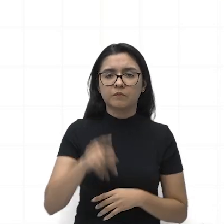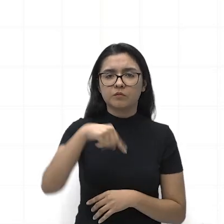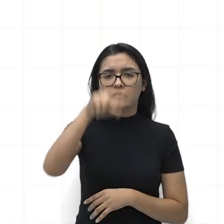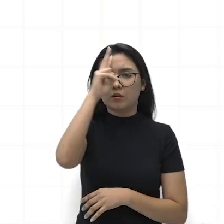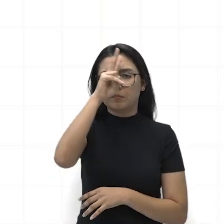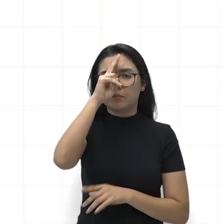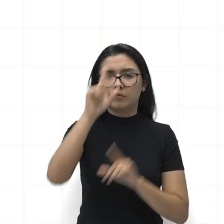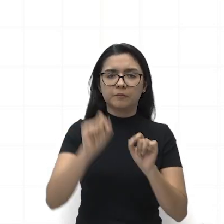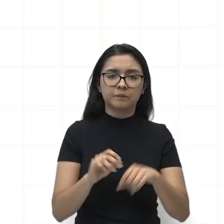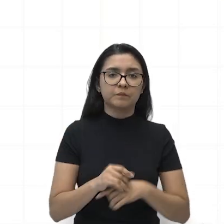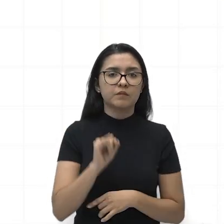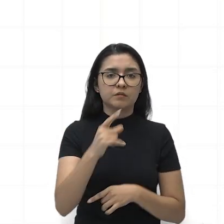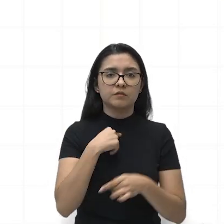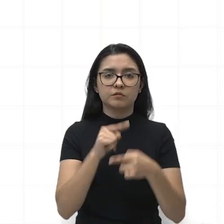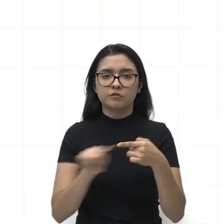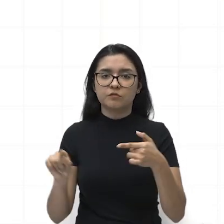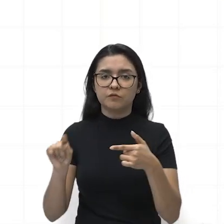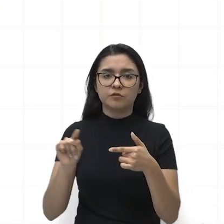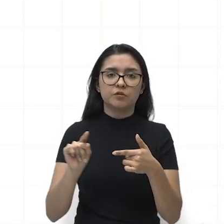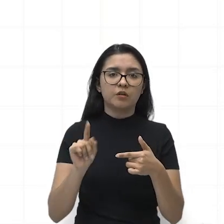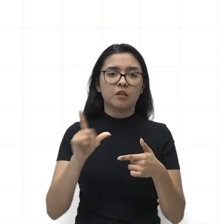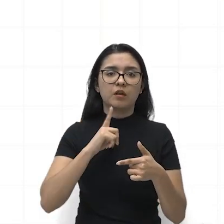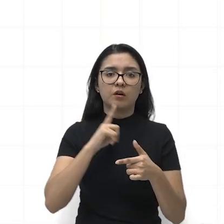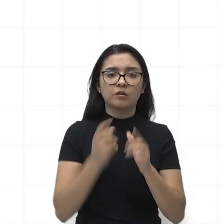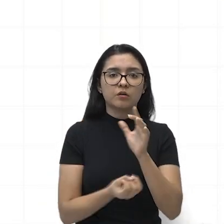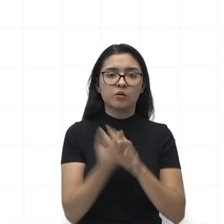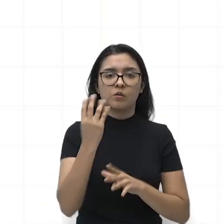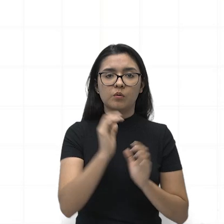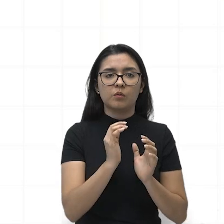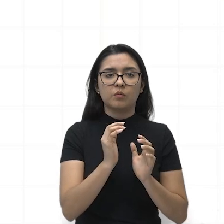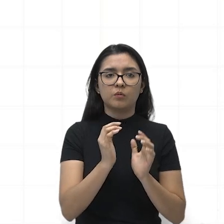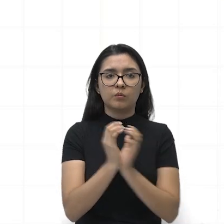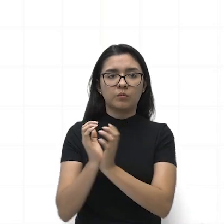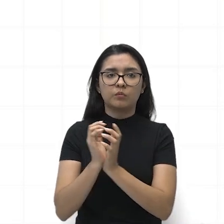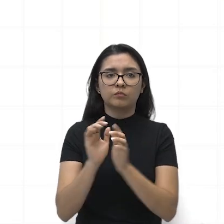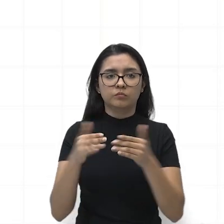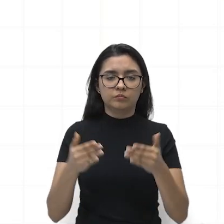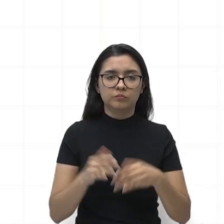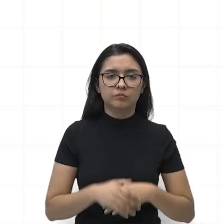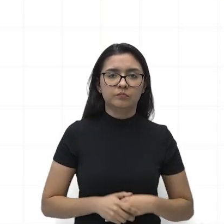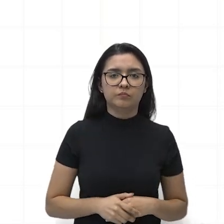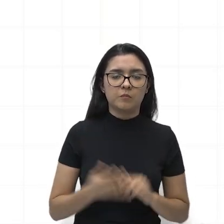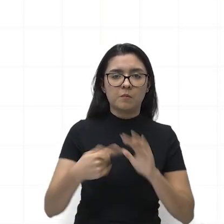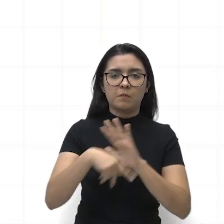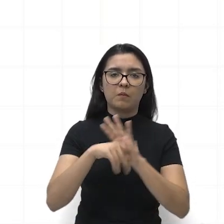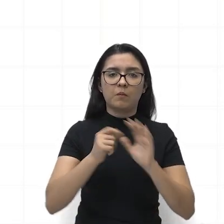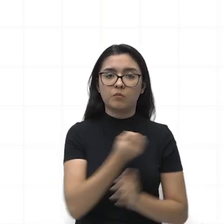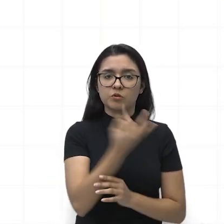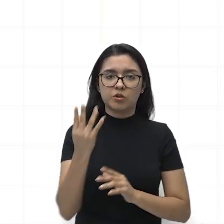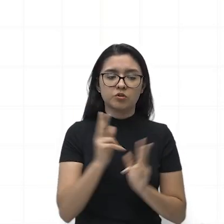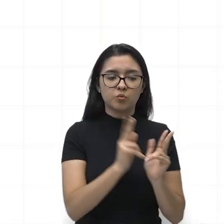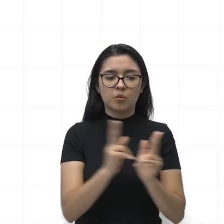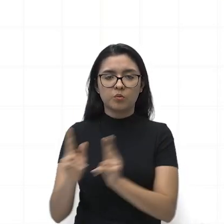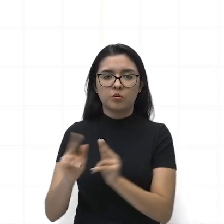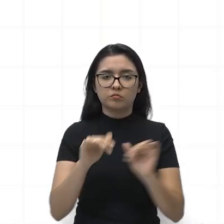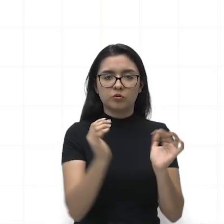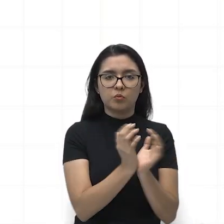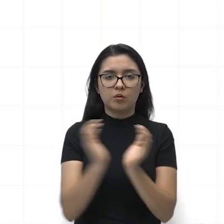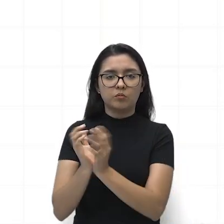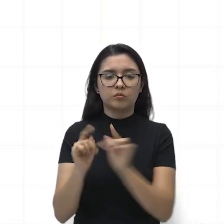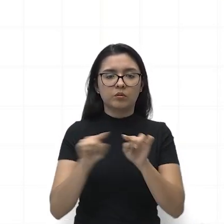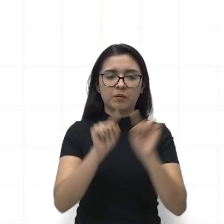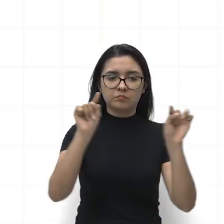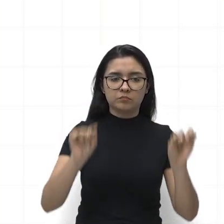a ideia que quando divide, pessoal, nós estamos formando grupos, tá bom? Você sabe, de formar grupos com a mesma quantidade, com o mesmo